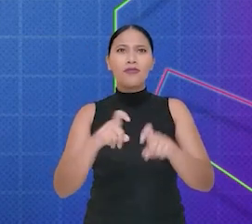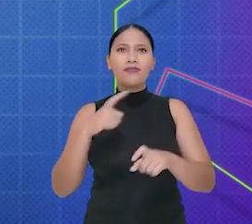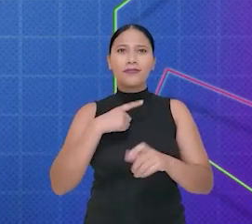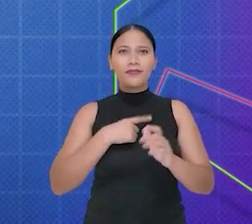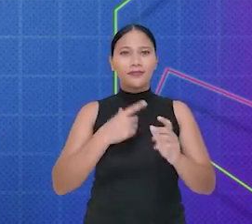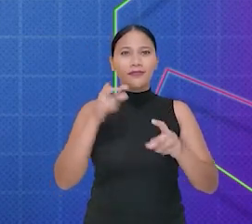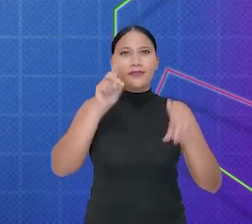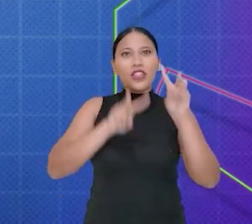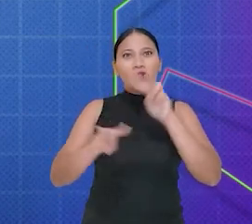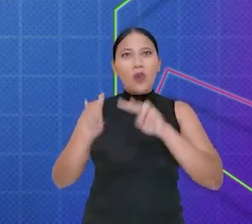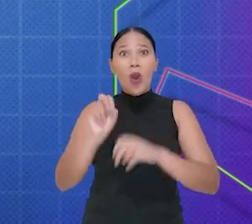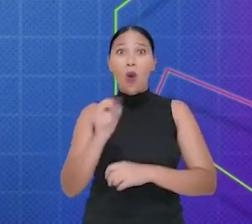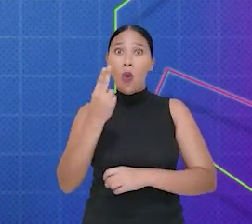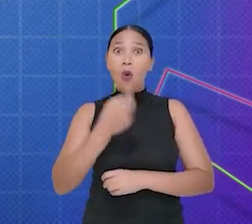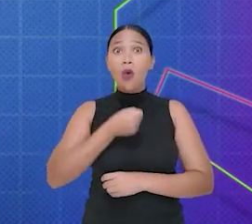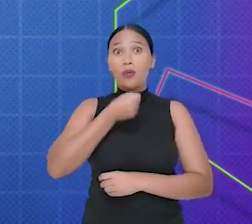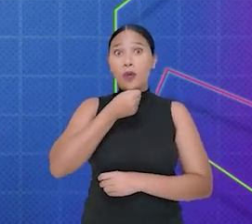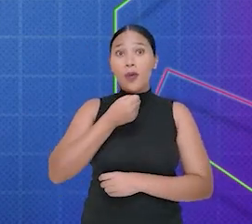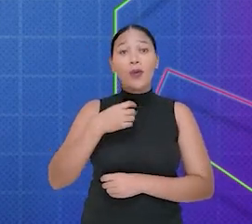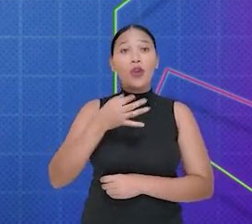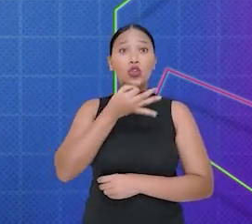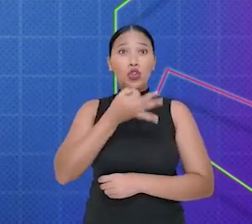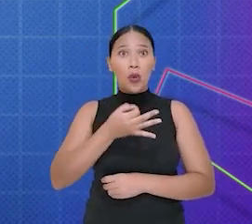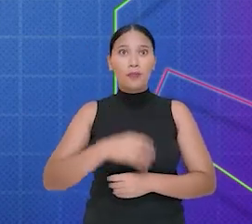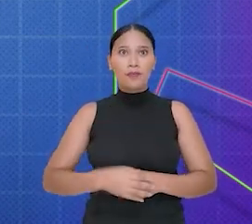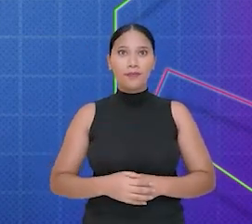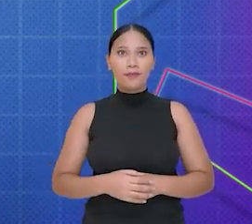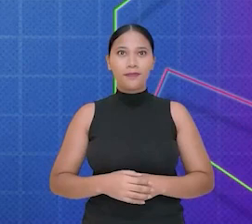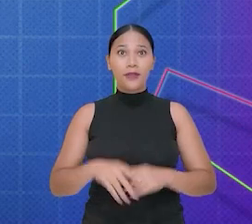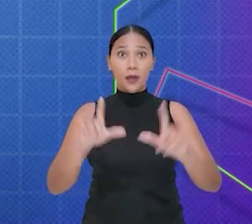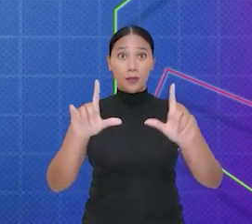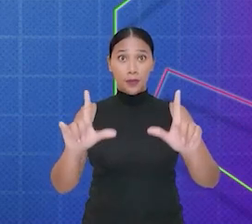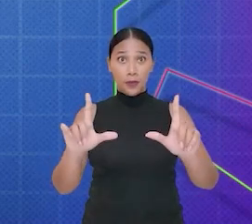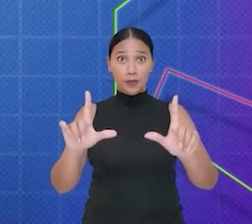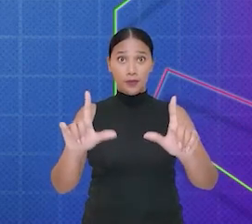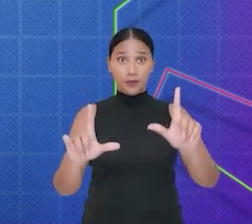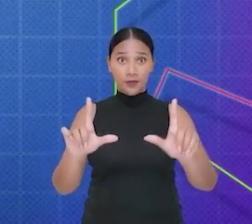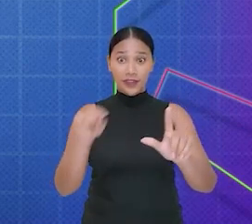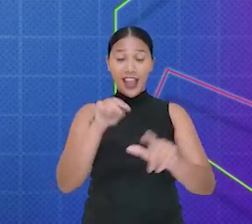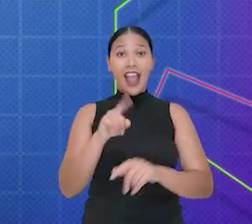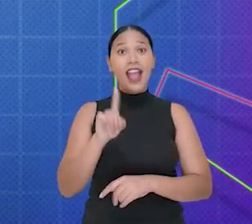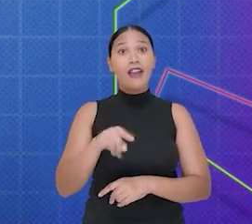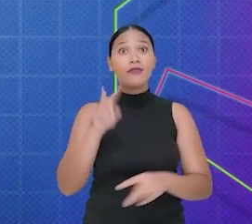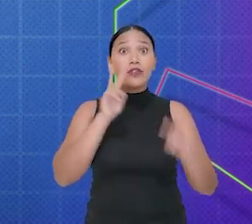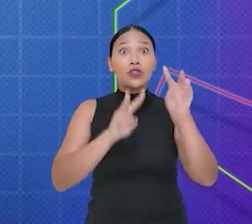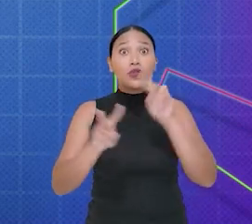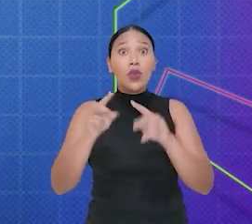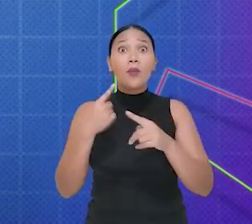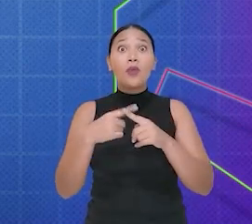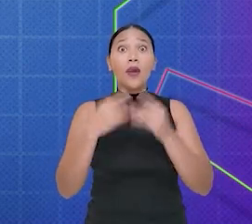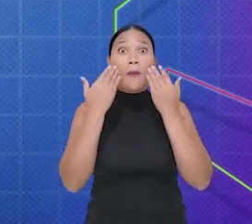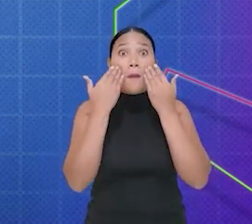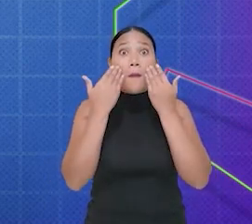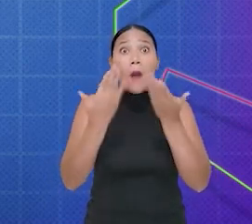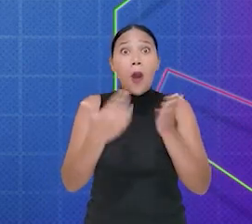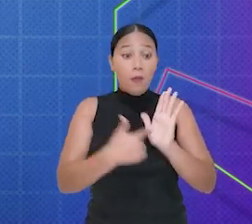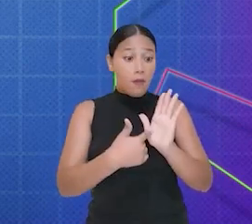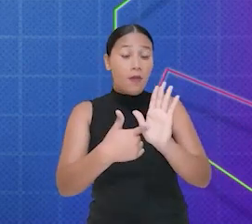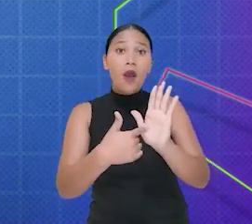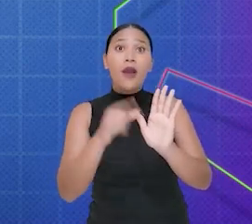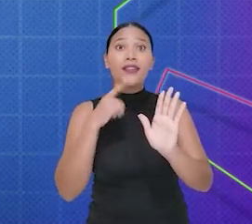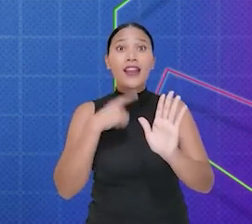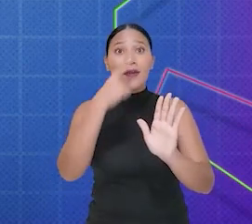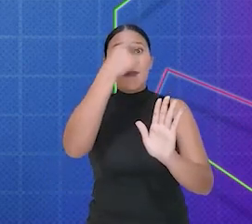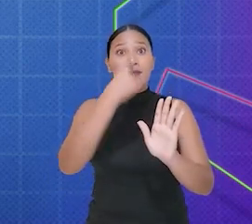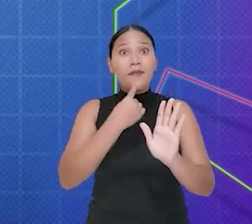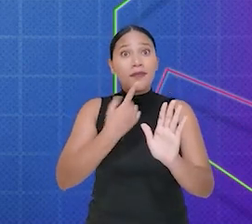computador para obter uma saída visual ou sonora. Monitor. O monitor é um periférico de saída visual que exibe as